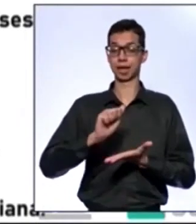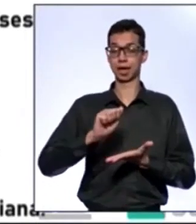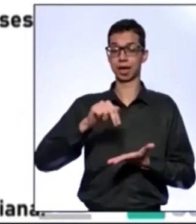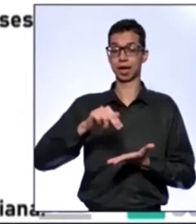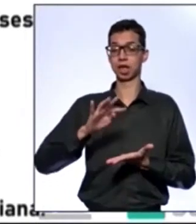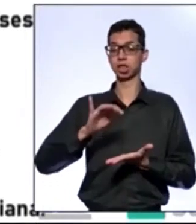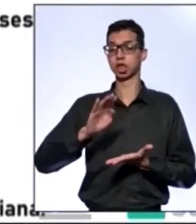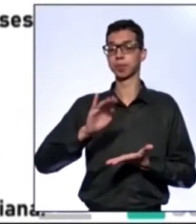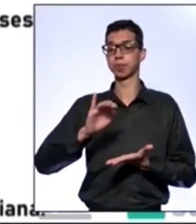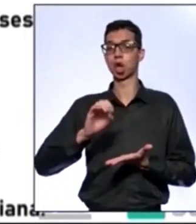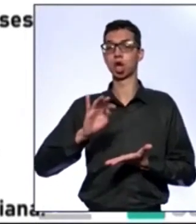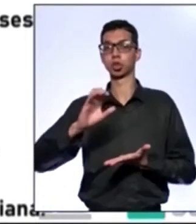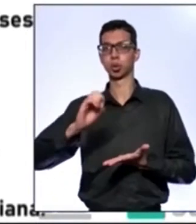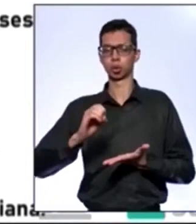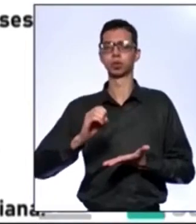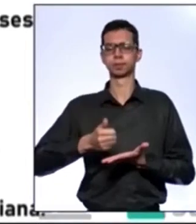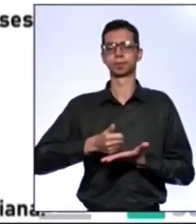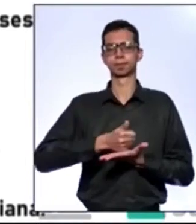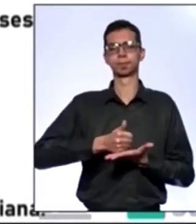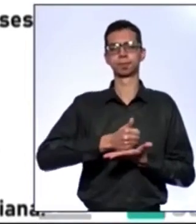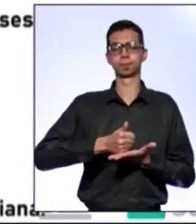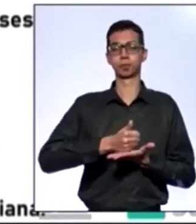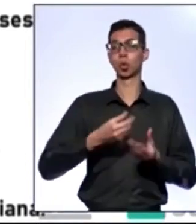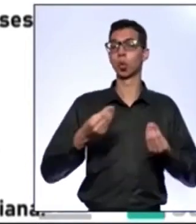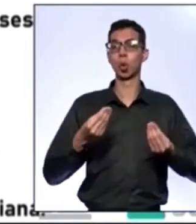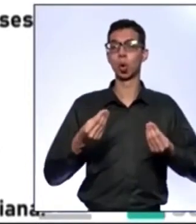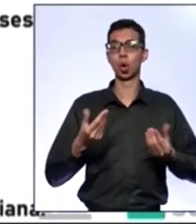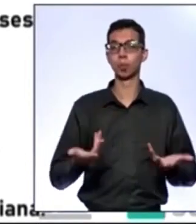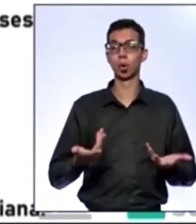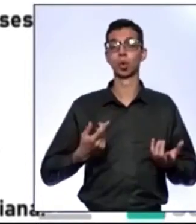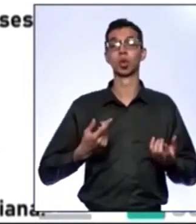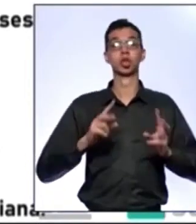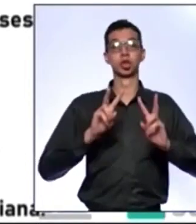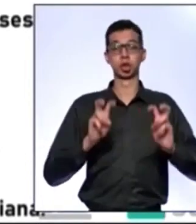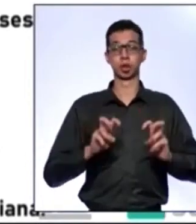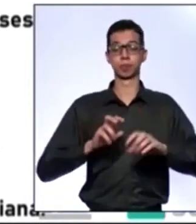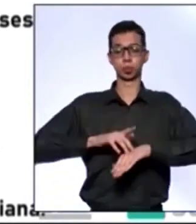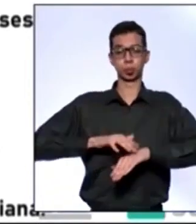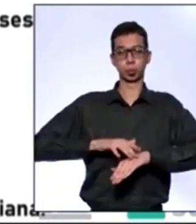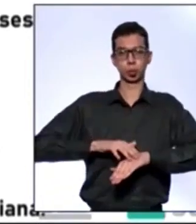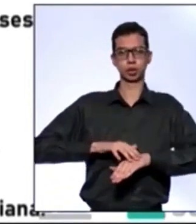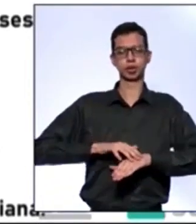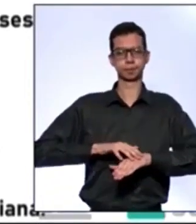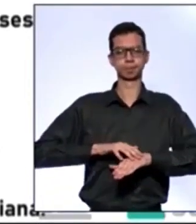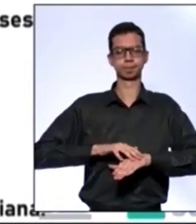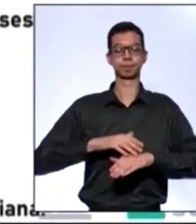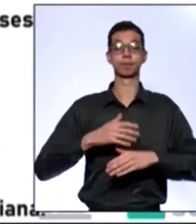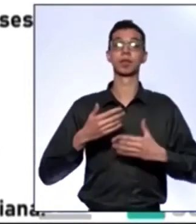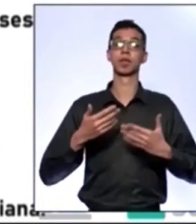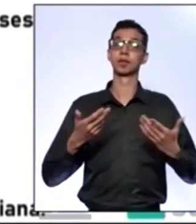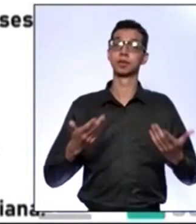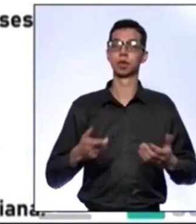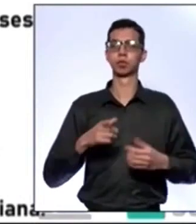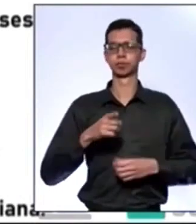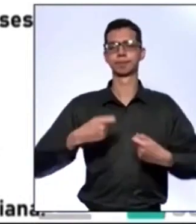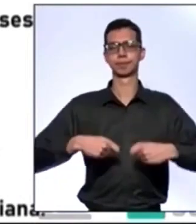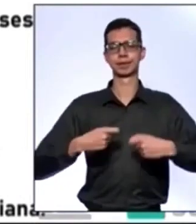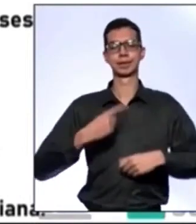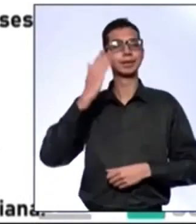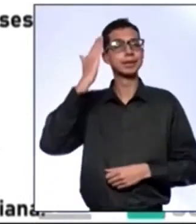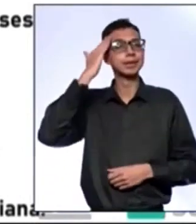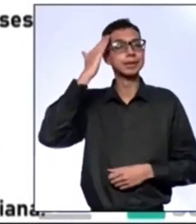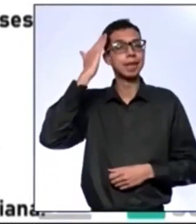atuam sobre o causador da doença, no caso, as bactérias. Então, você tem que ver como que os